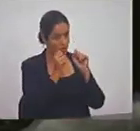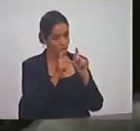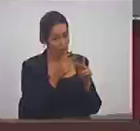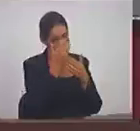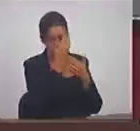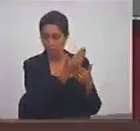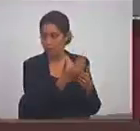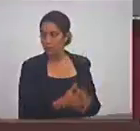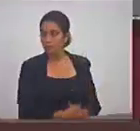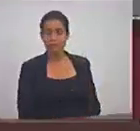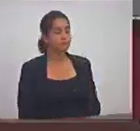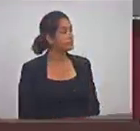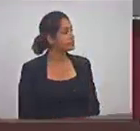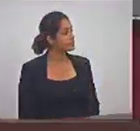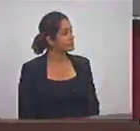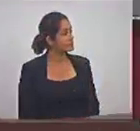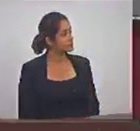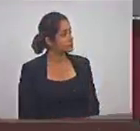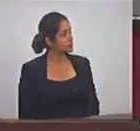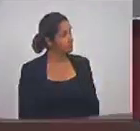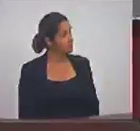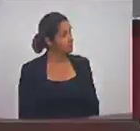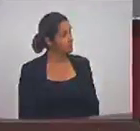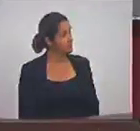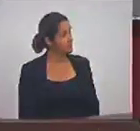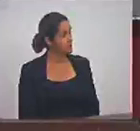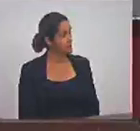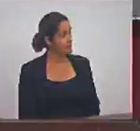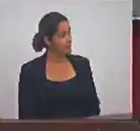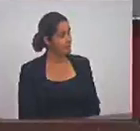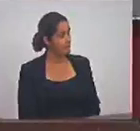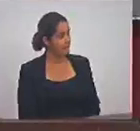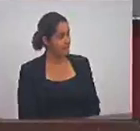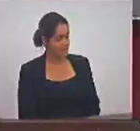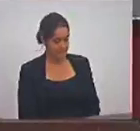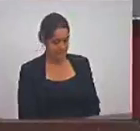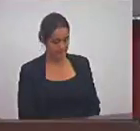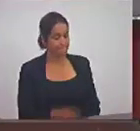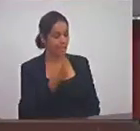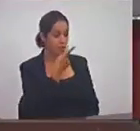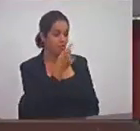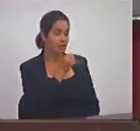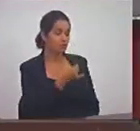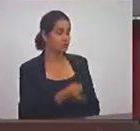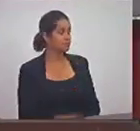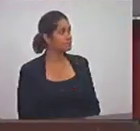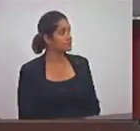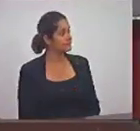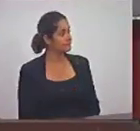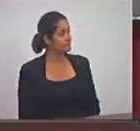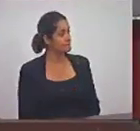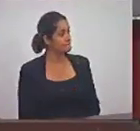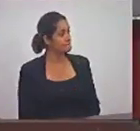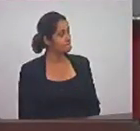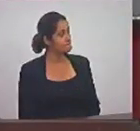Daniel. Certo, nobre vereador, será? Eu vou levar para o Dado, sim, essa reivindicação. Outro projeto que o Silvio